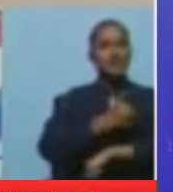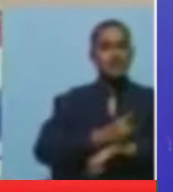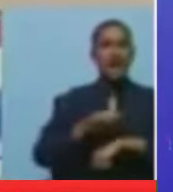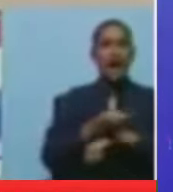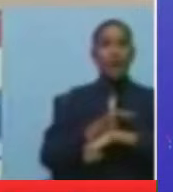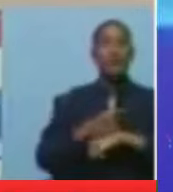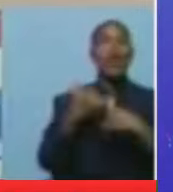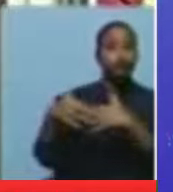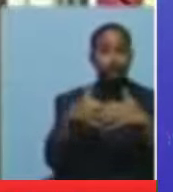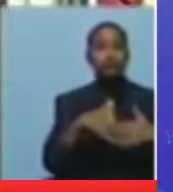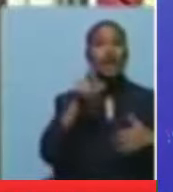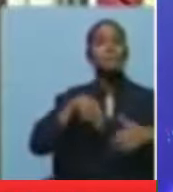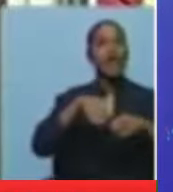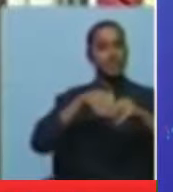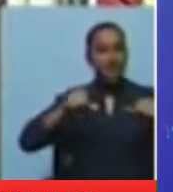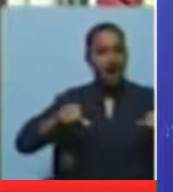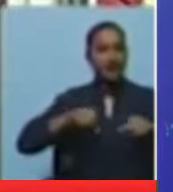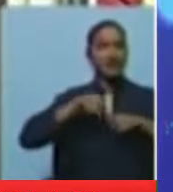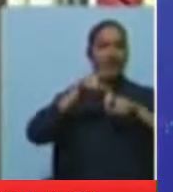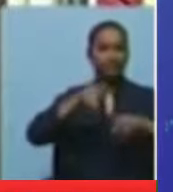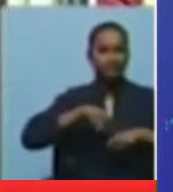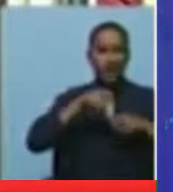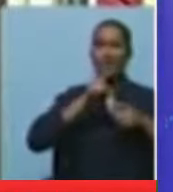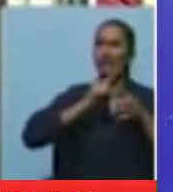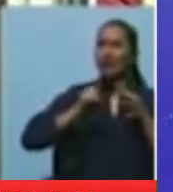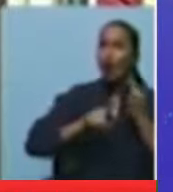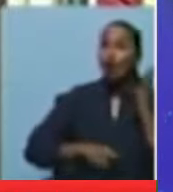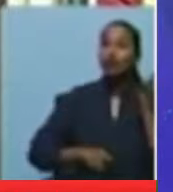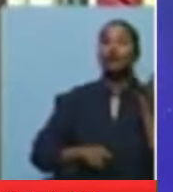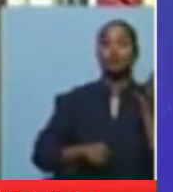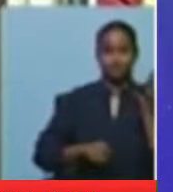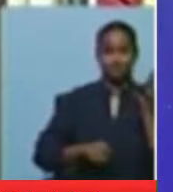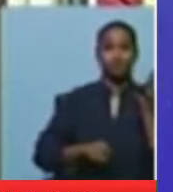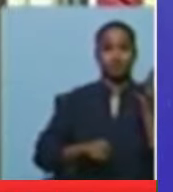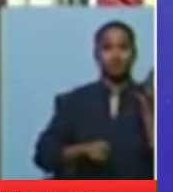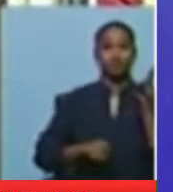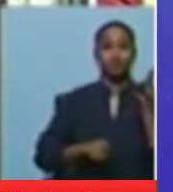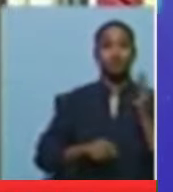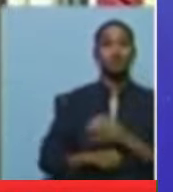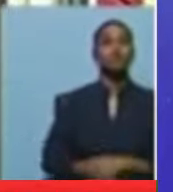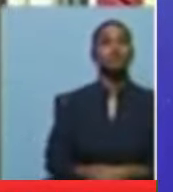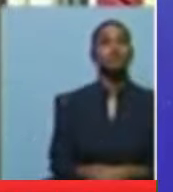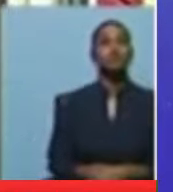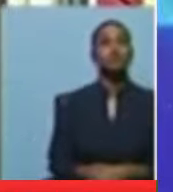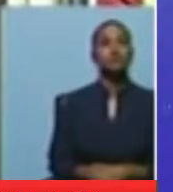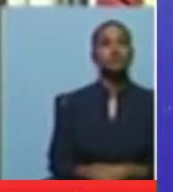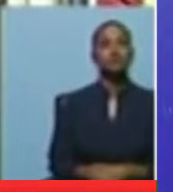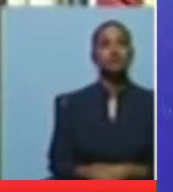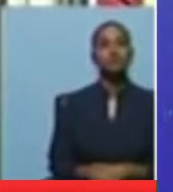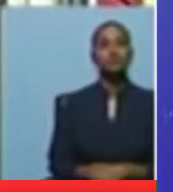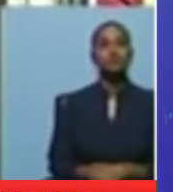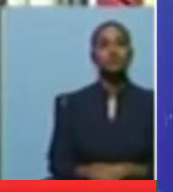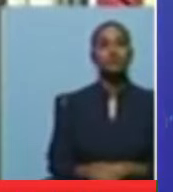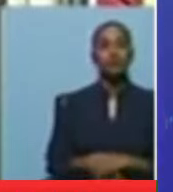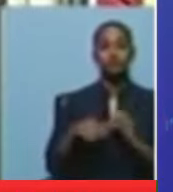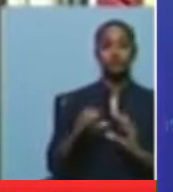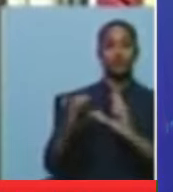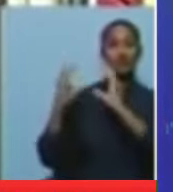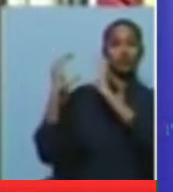essas atas que corroborem a suposta vitória de Maduro nas eleições. E aí ele anuncia, então, diversas mudanças